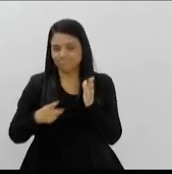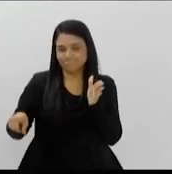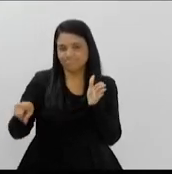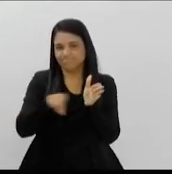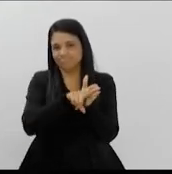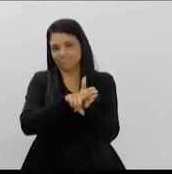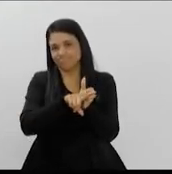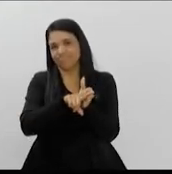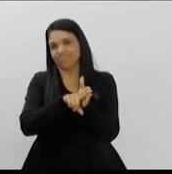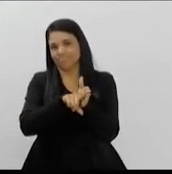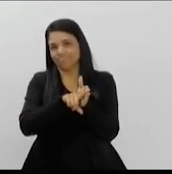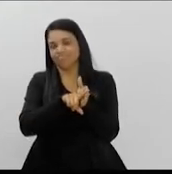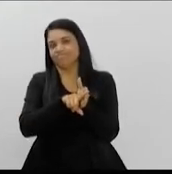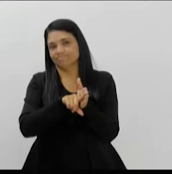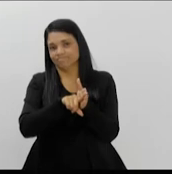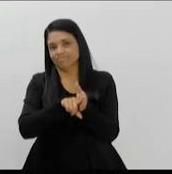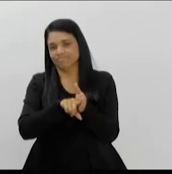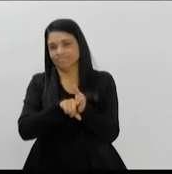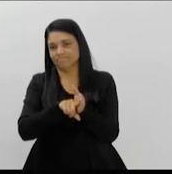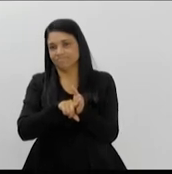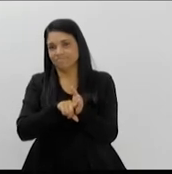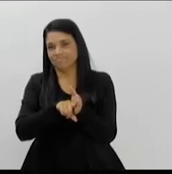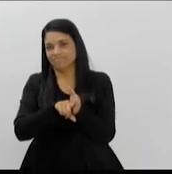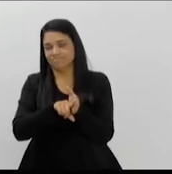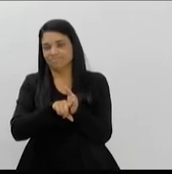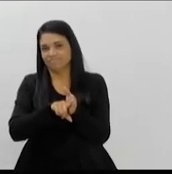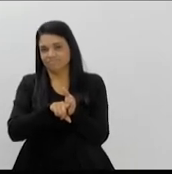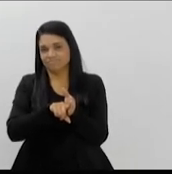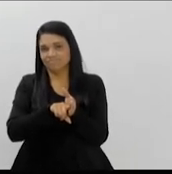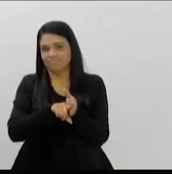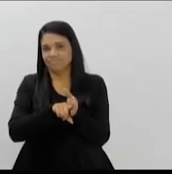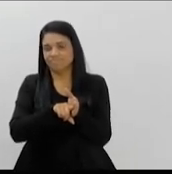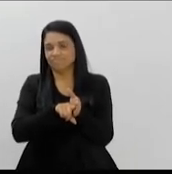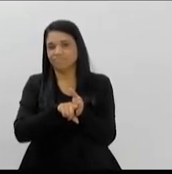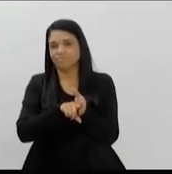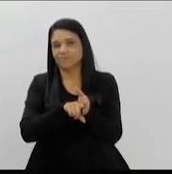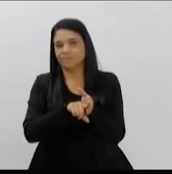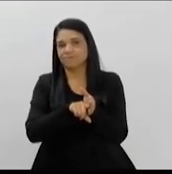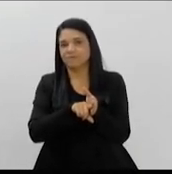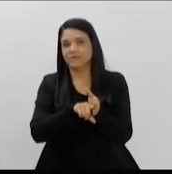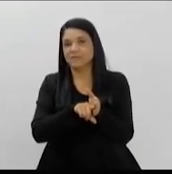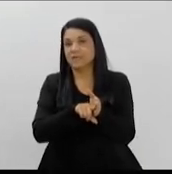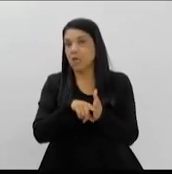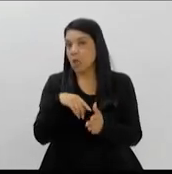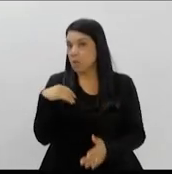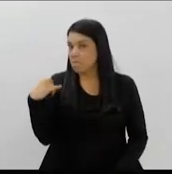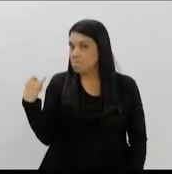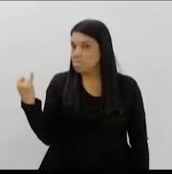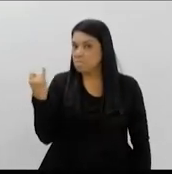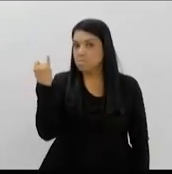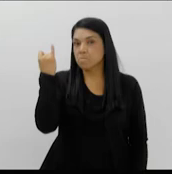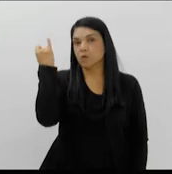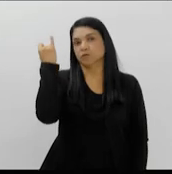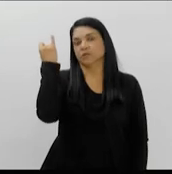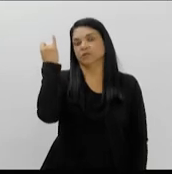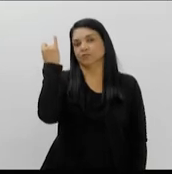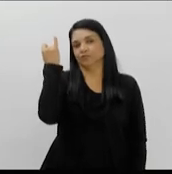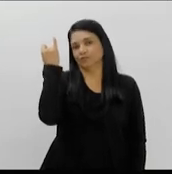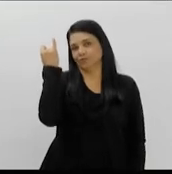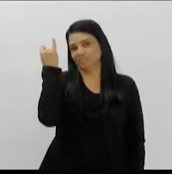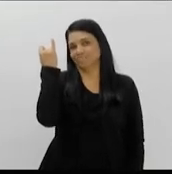monstruoso. E eu acho que essa é a questão mais relevante que nós